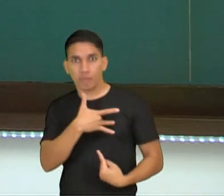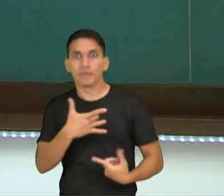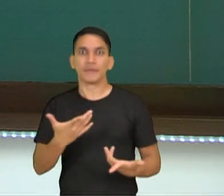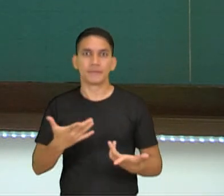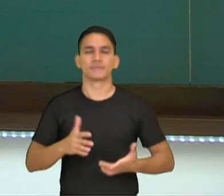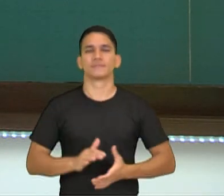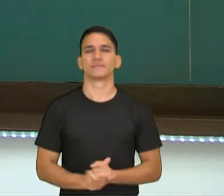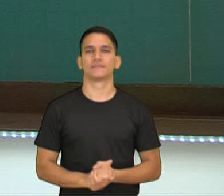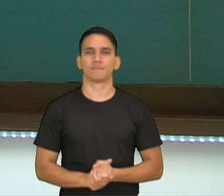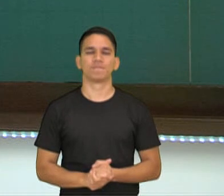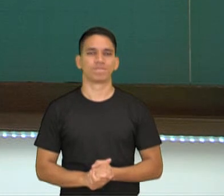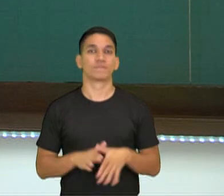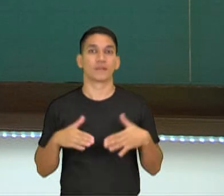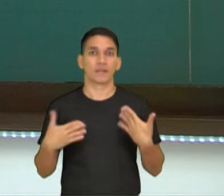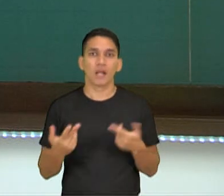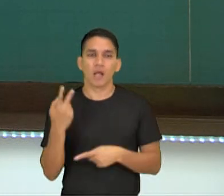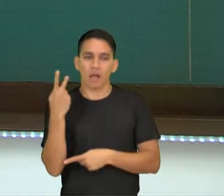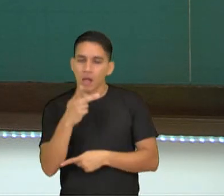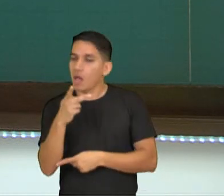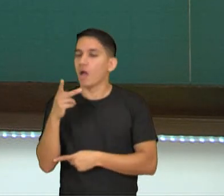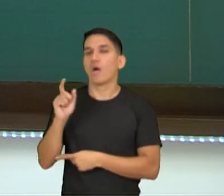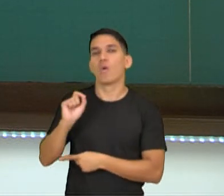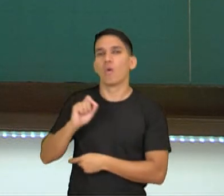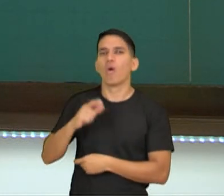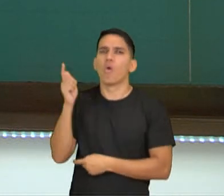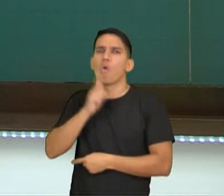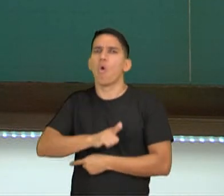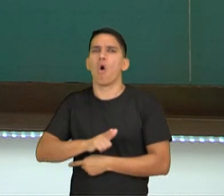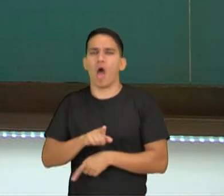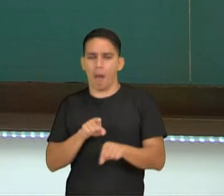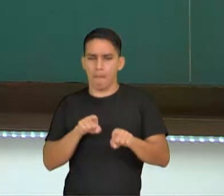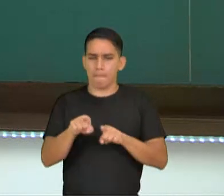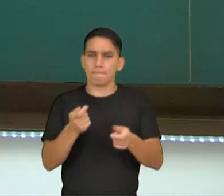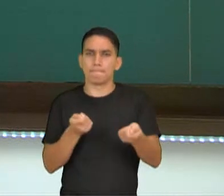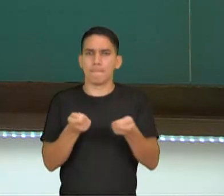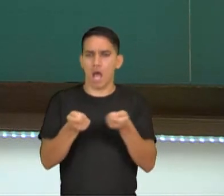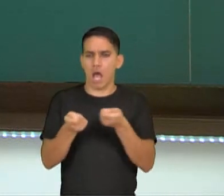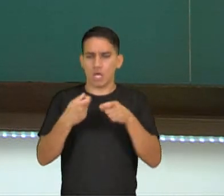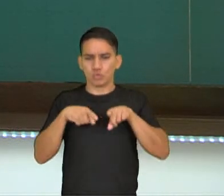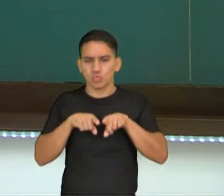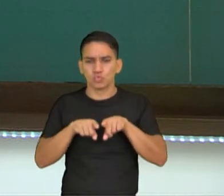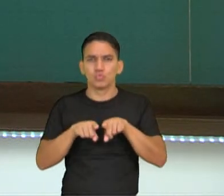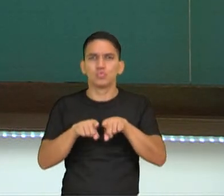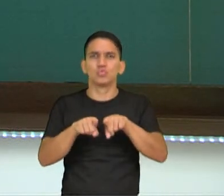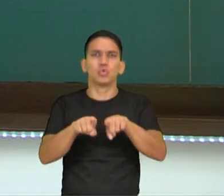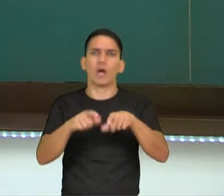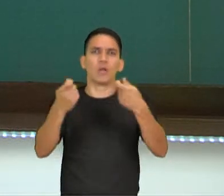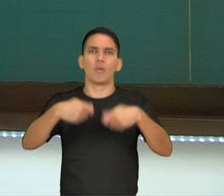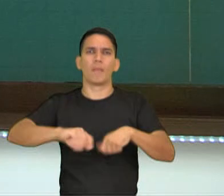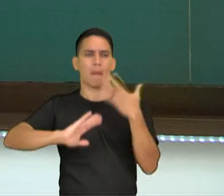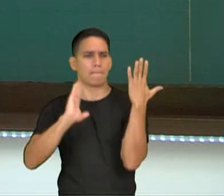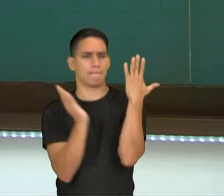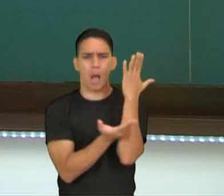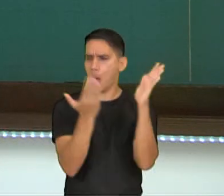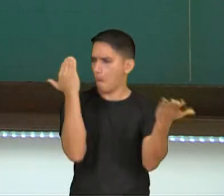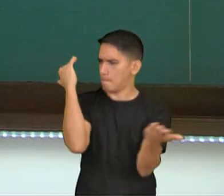né? Então, eles estão conseguindo conciliar o crescimento econômico sem desmatar as